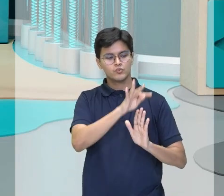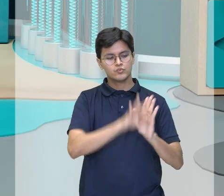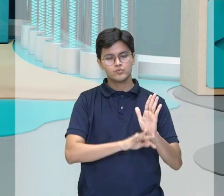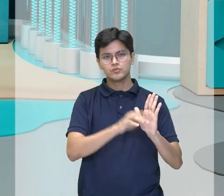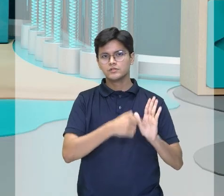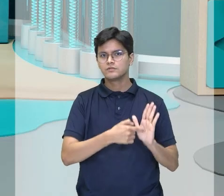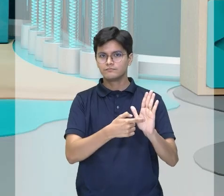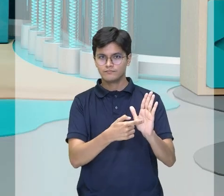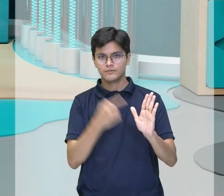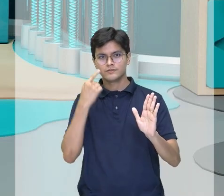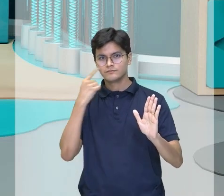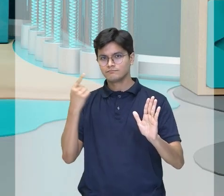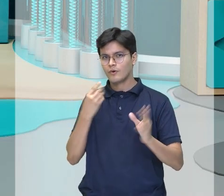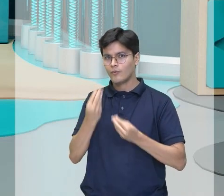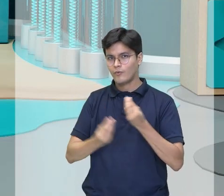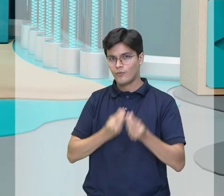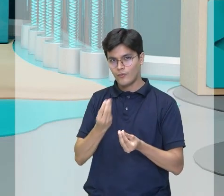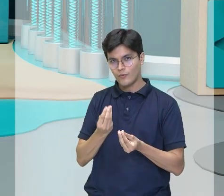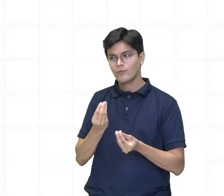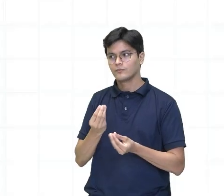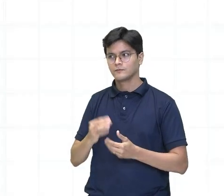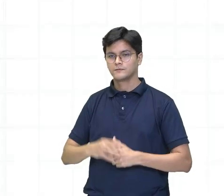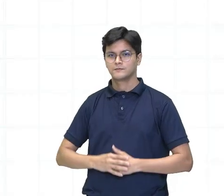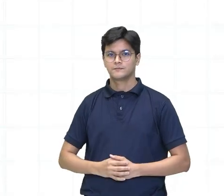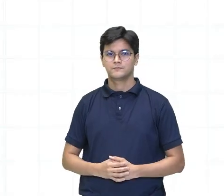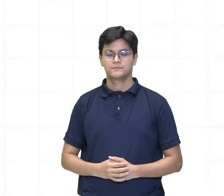concretizou. Vamos acompanhar aqui junto comigo.